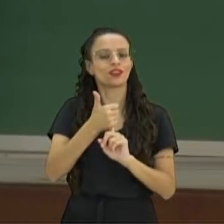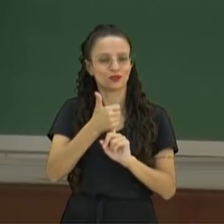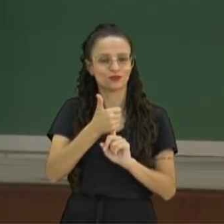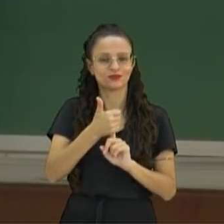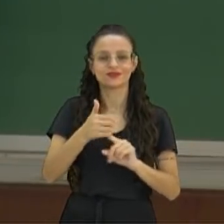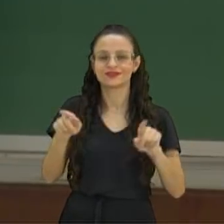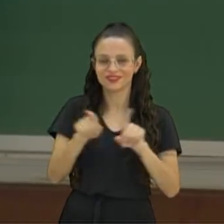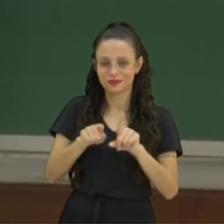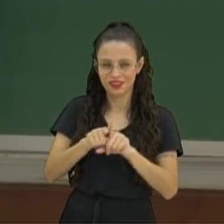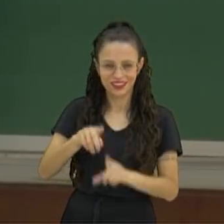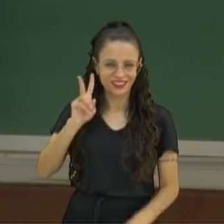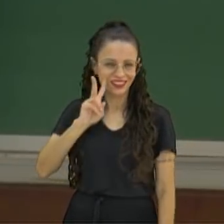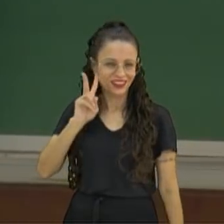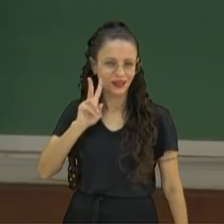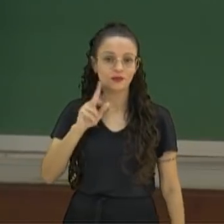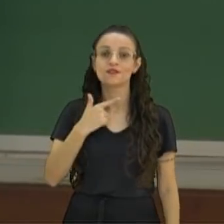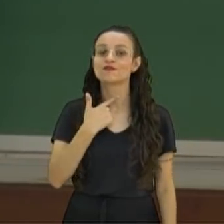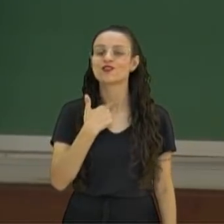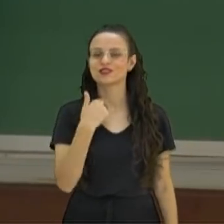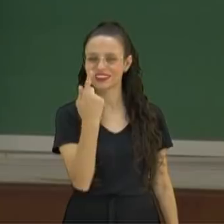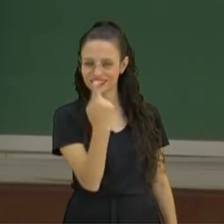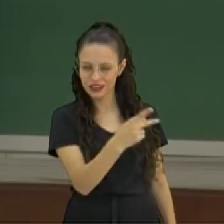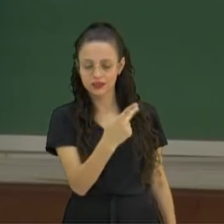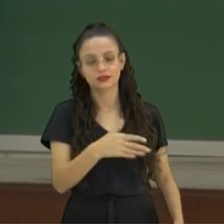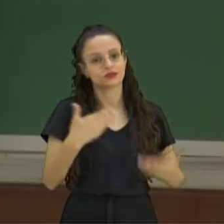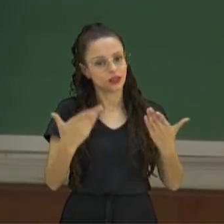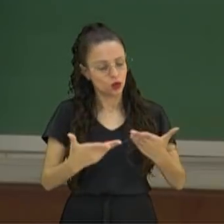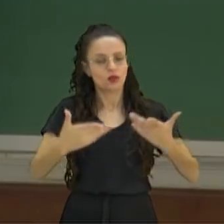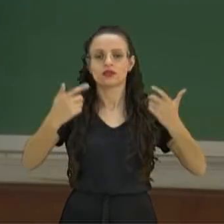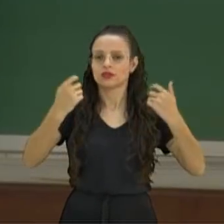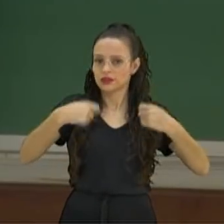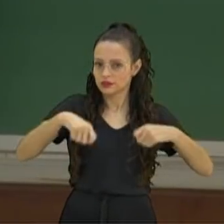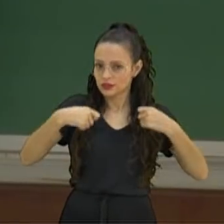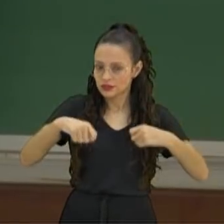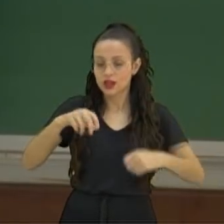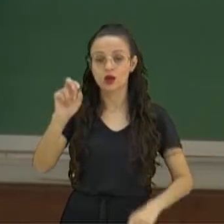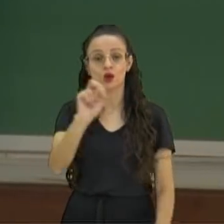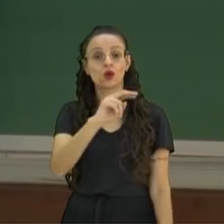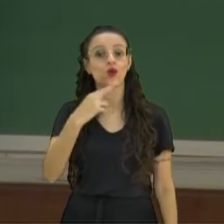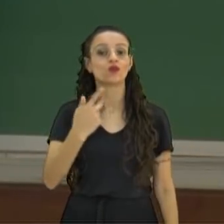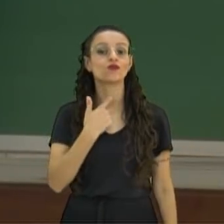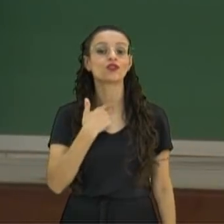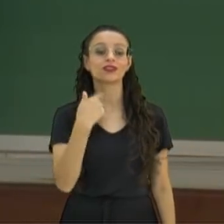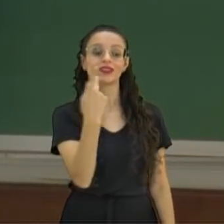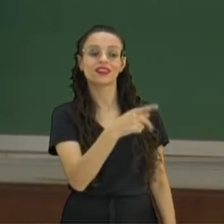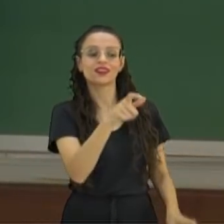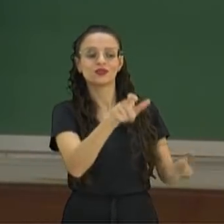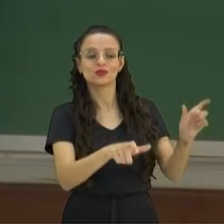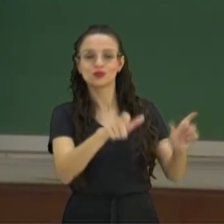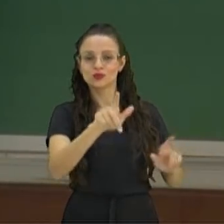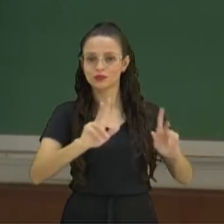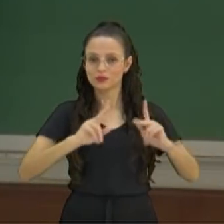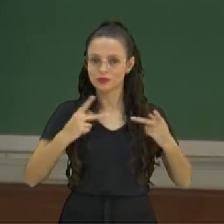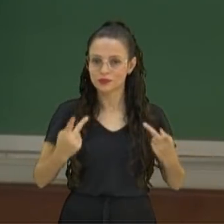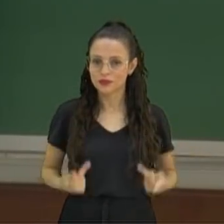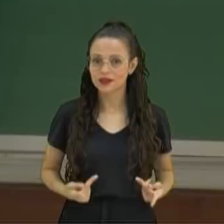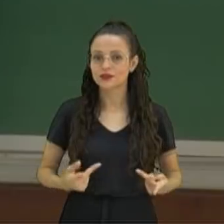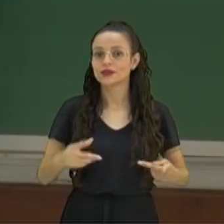lá daquela ideia das vontades? Então, é para atender as necessidades ou as vontades. Está ligada ali a ideia